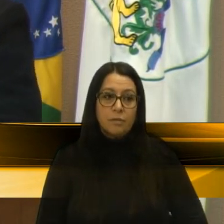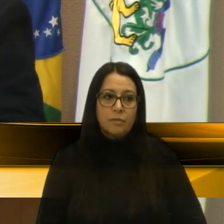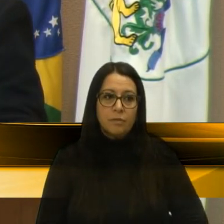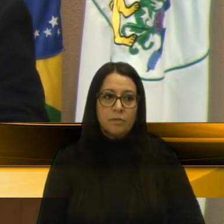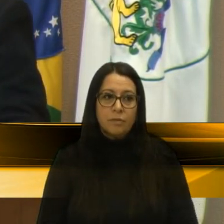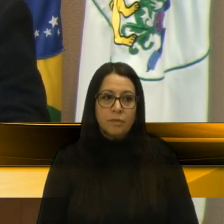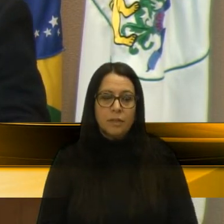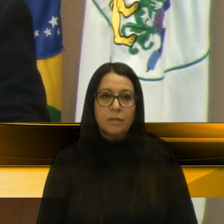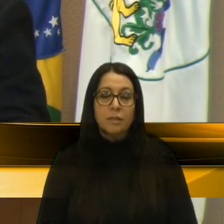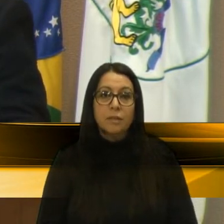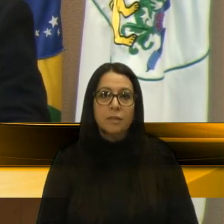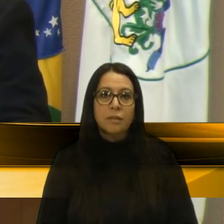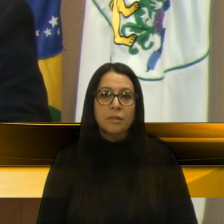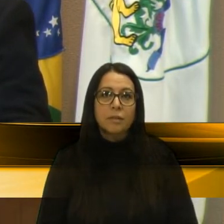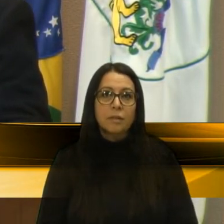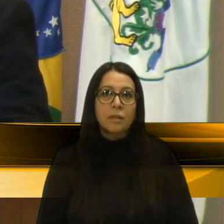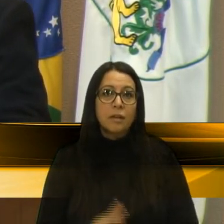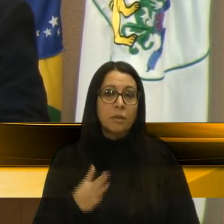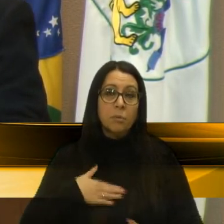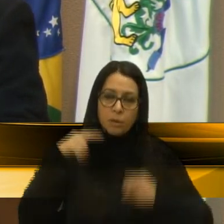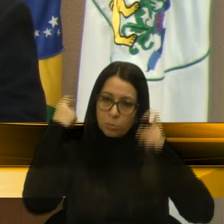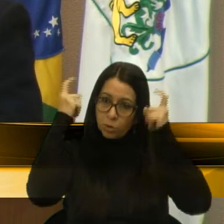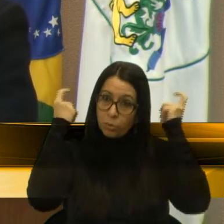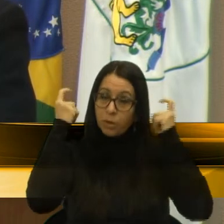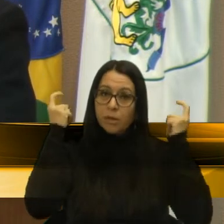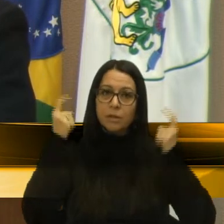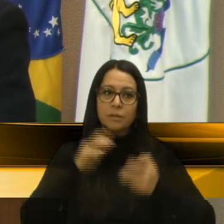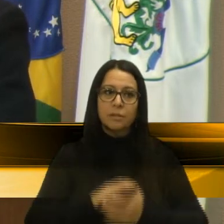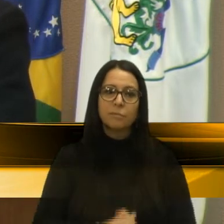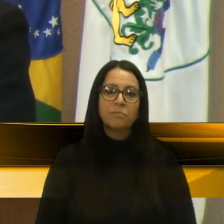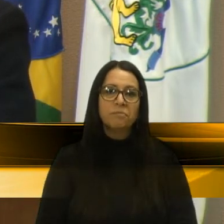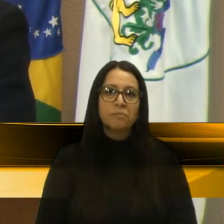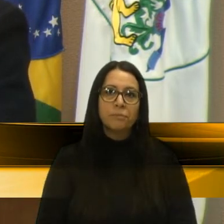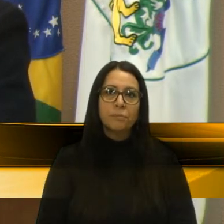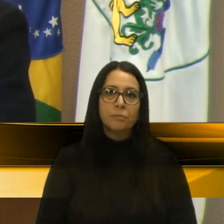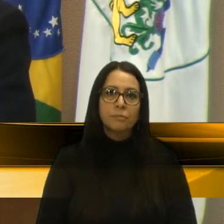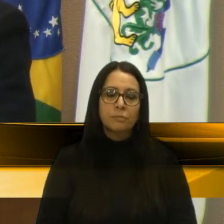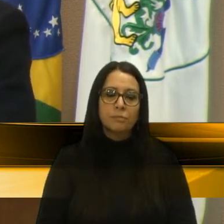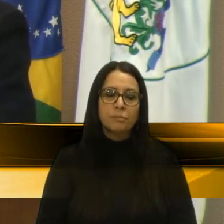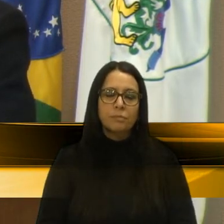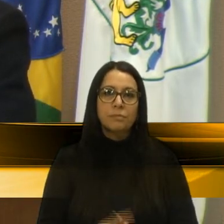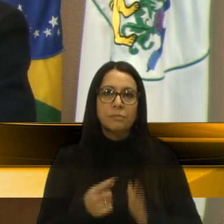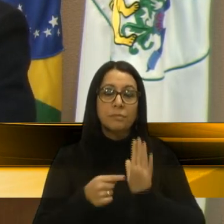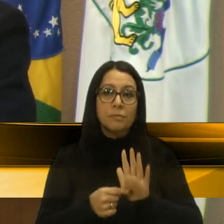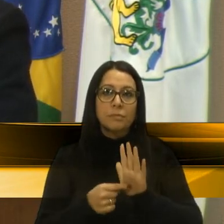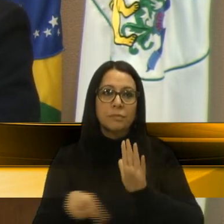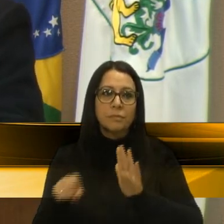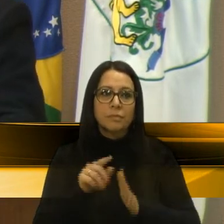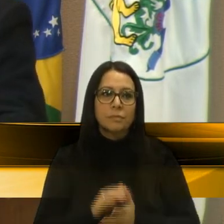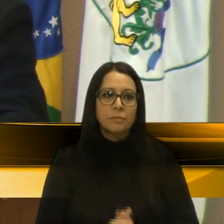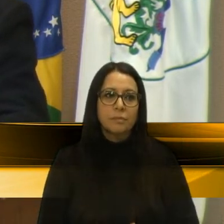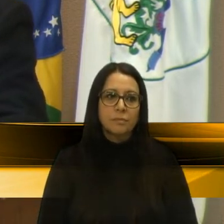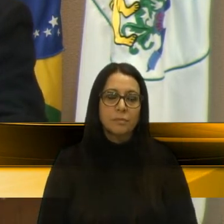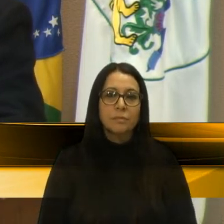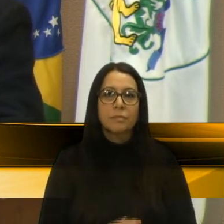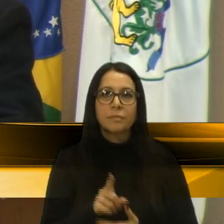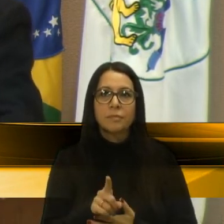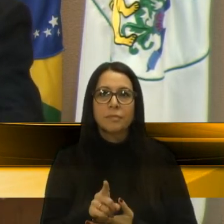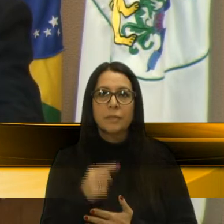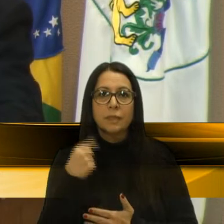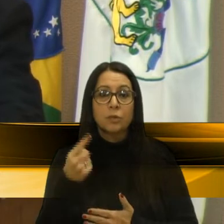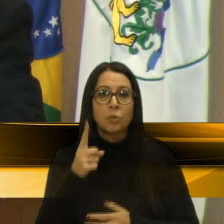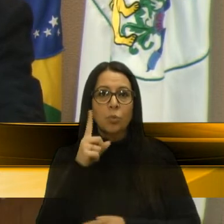tem 2? E também na Sinimbu ali, porque na Visconde eles não conseguiram, né? Ali ia causar, quem sabe, muitos acidentes,